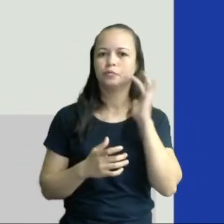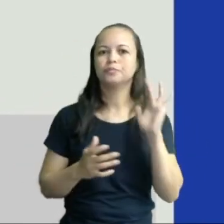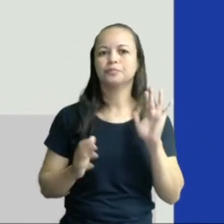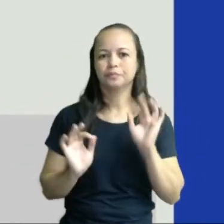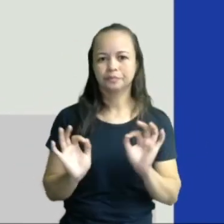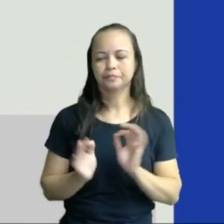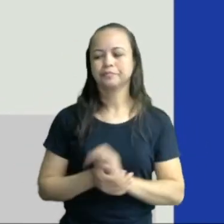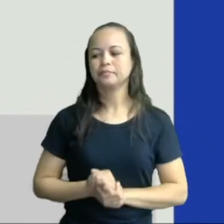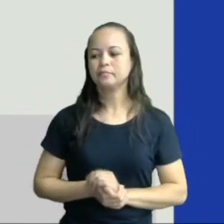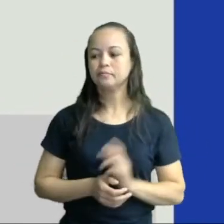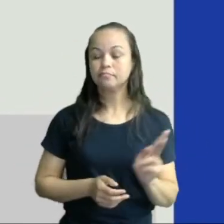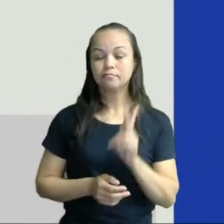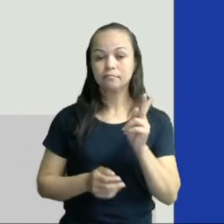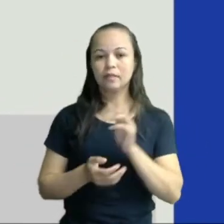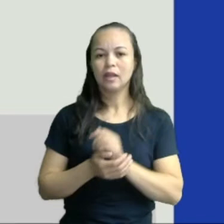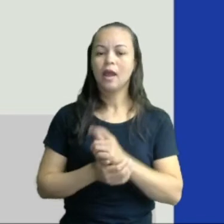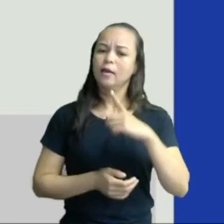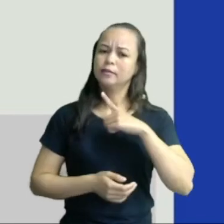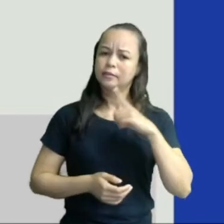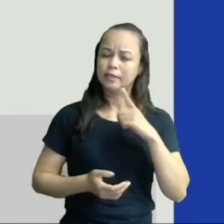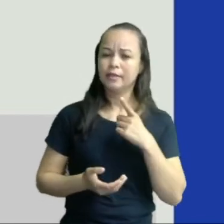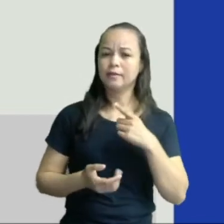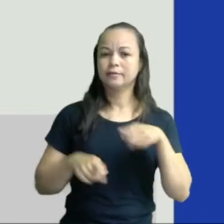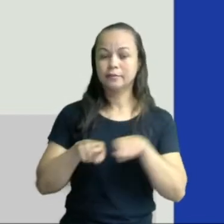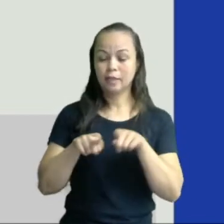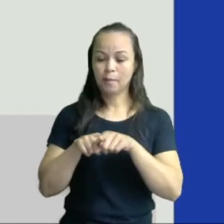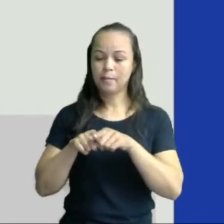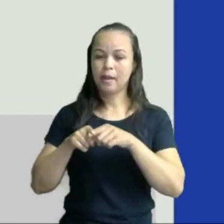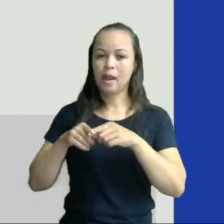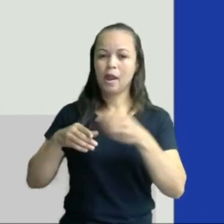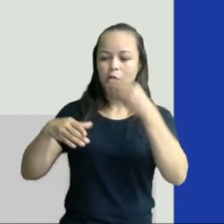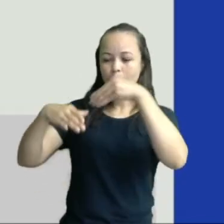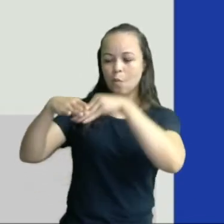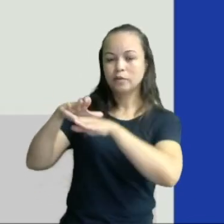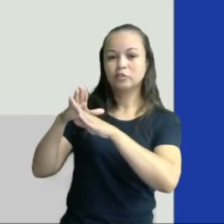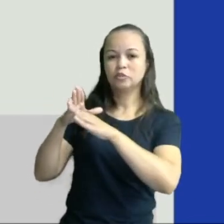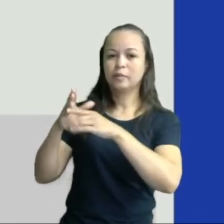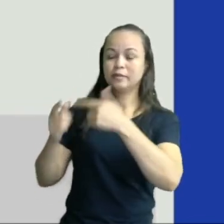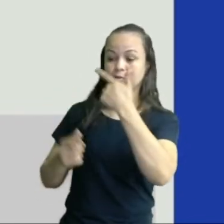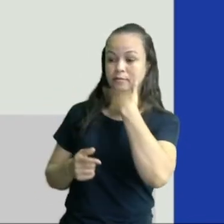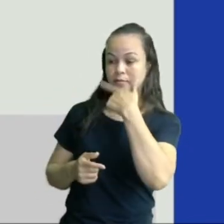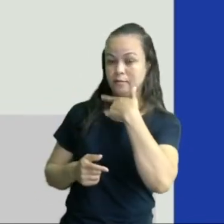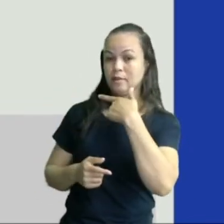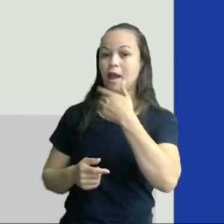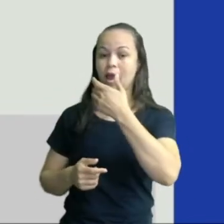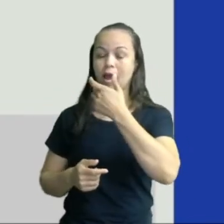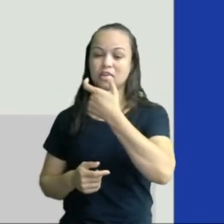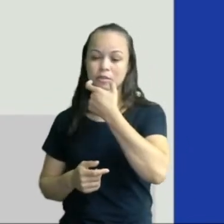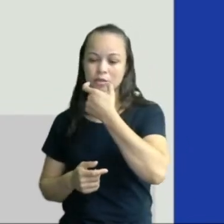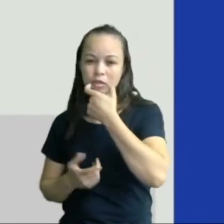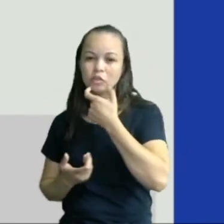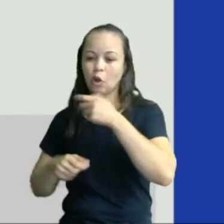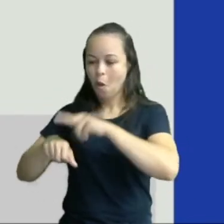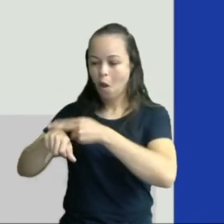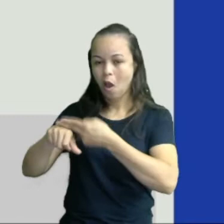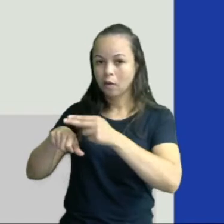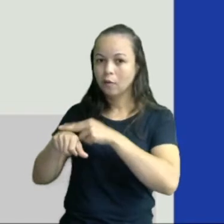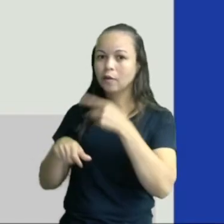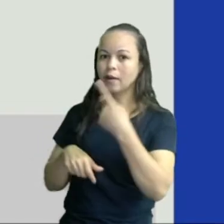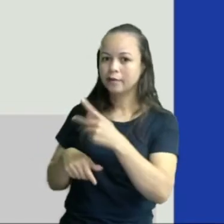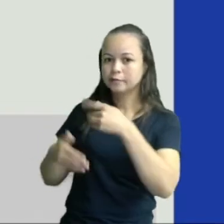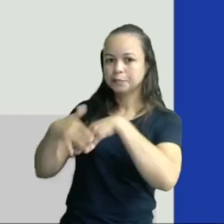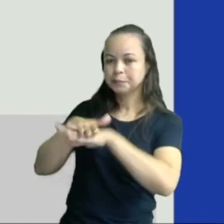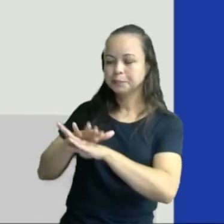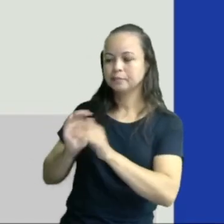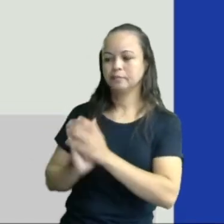E havia também uma despensa cheia de queijos, bolachas e chocolates. Mas de